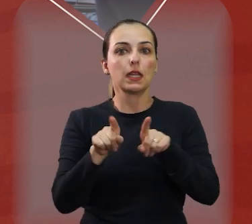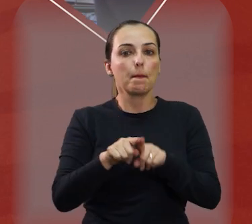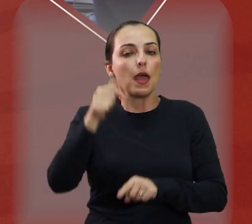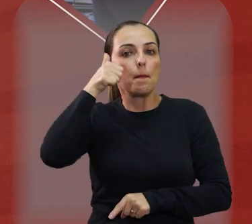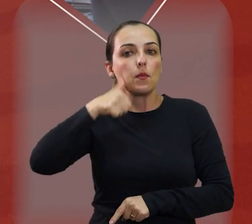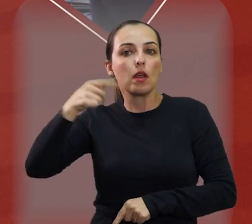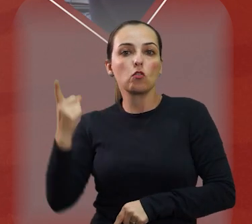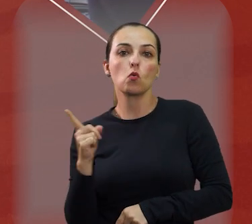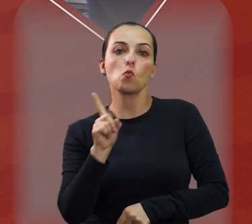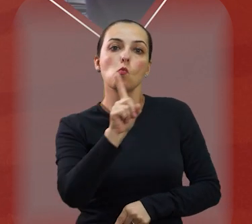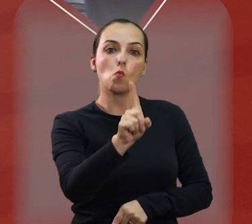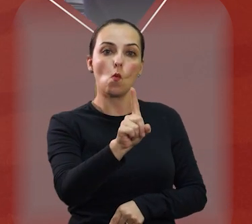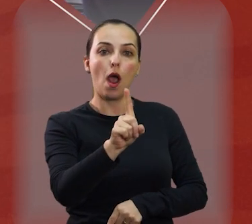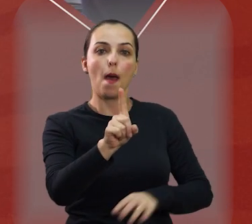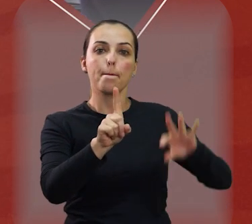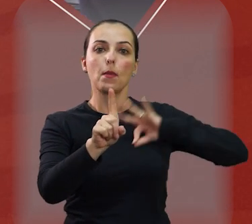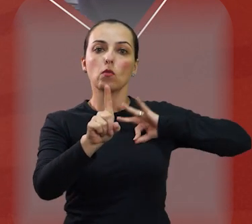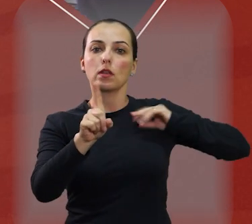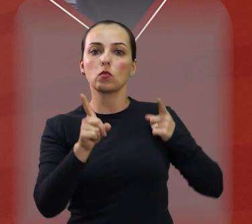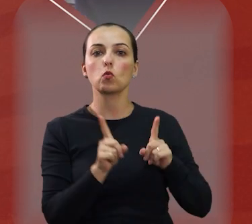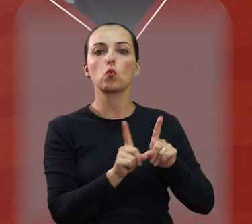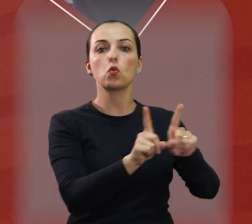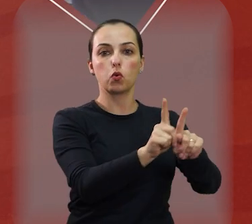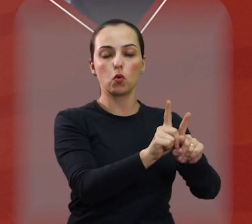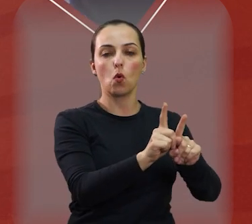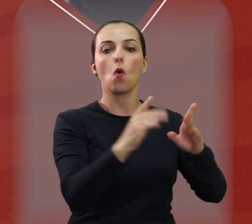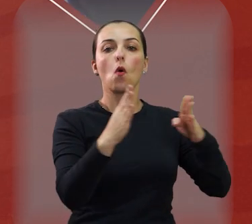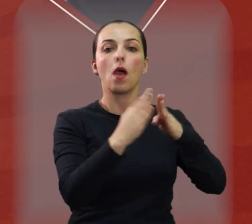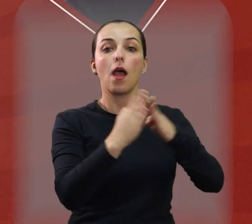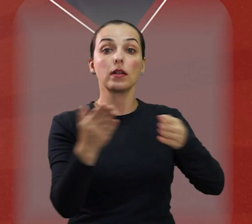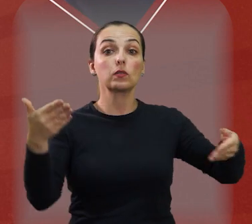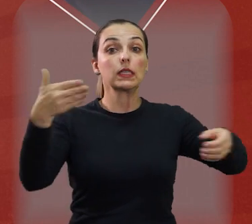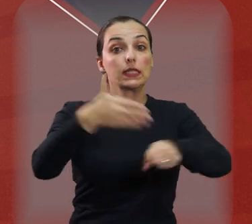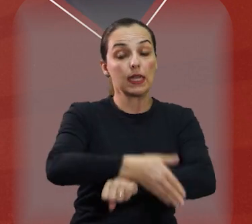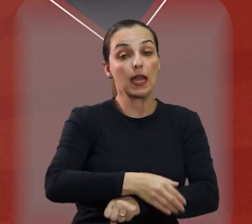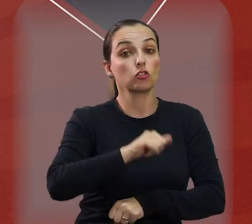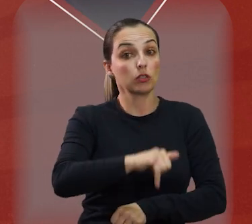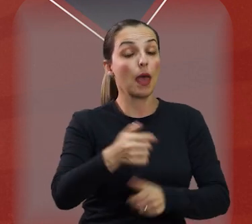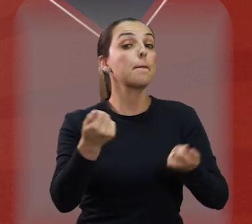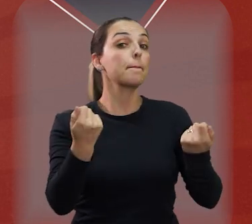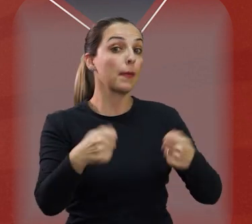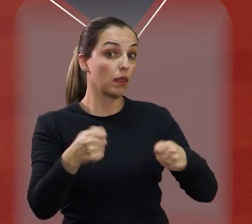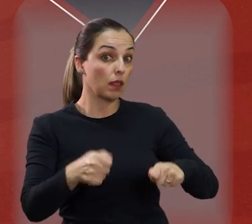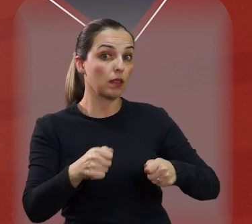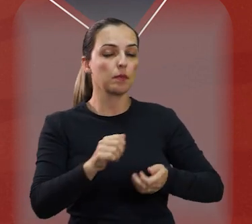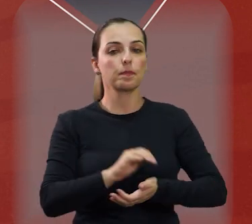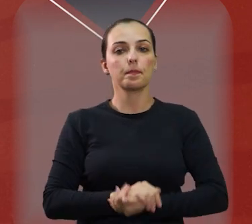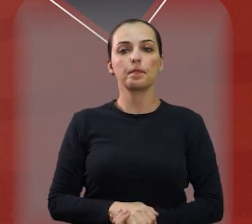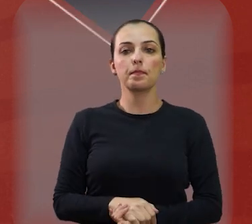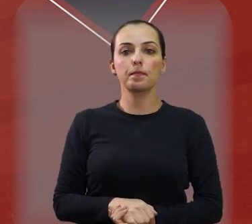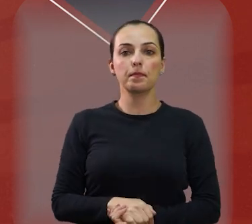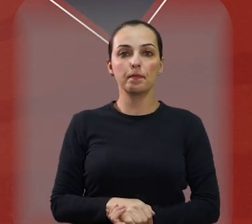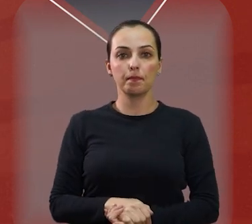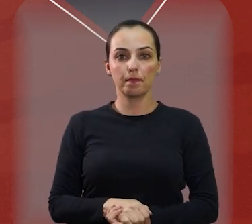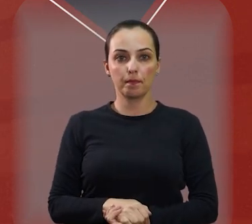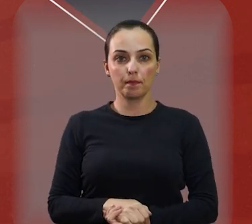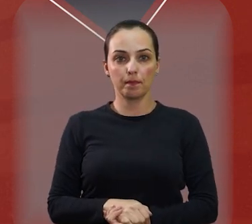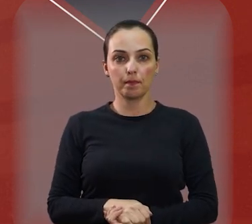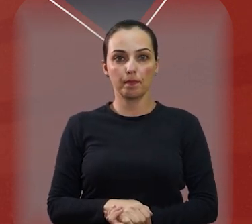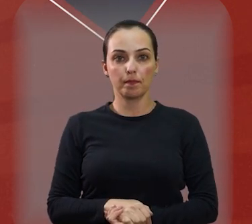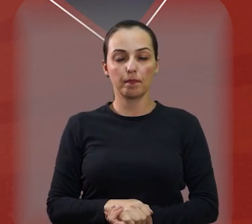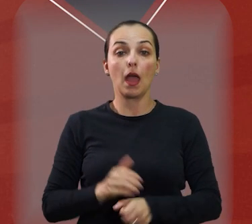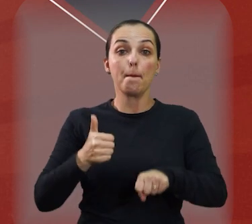pela autoridade policial, que pode realizar também escolta para a vítima retirar bens da residência